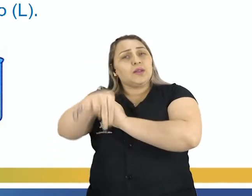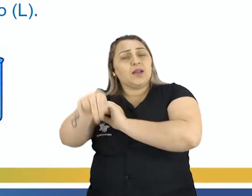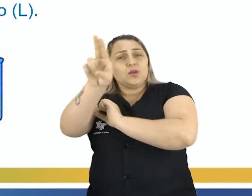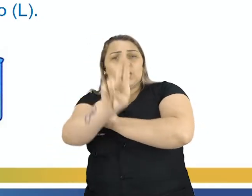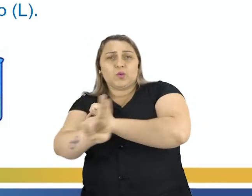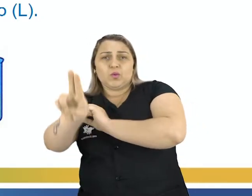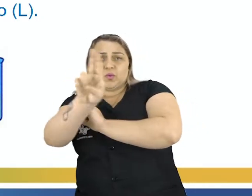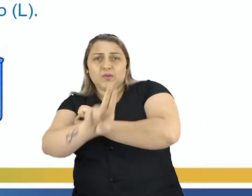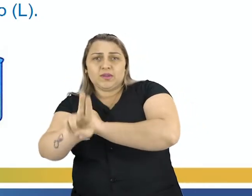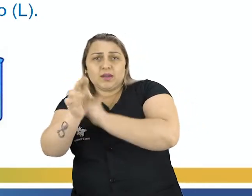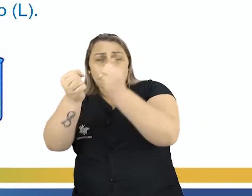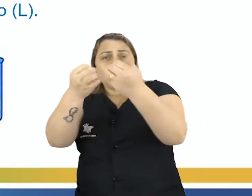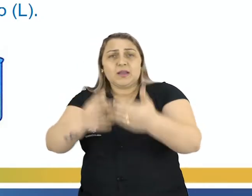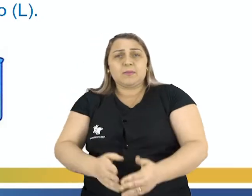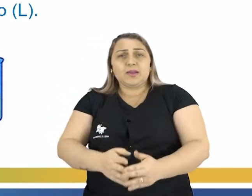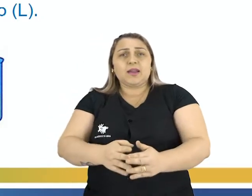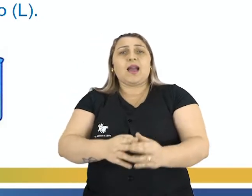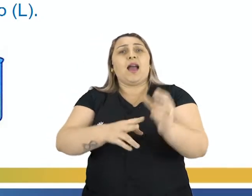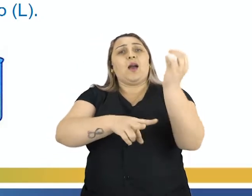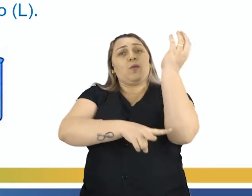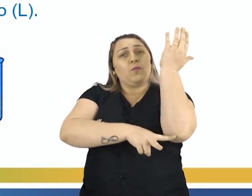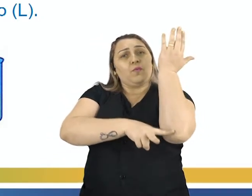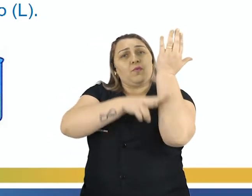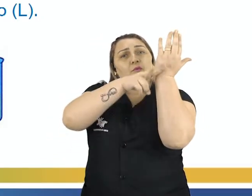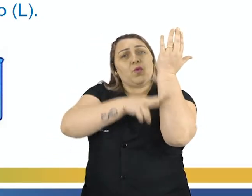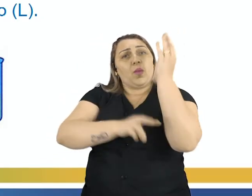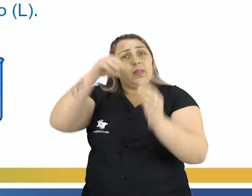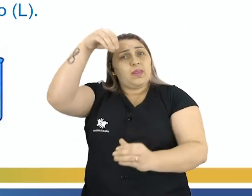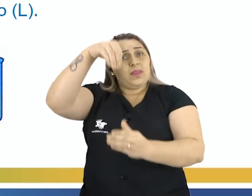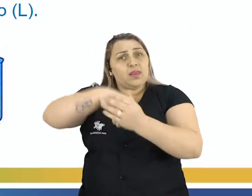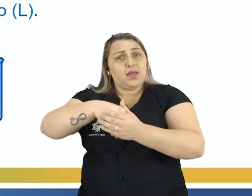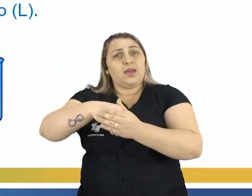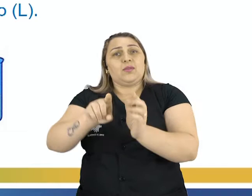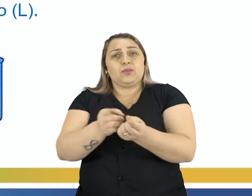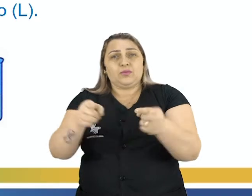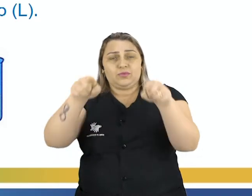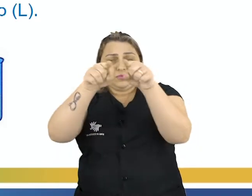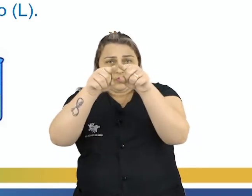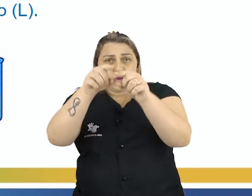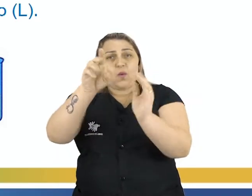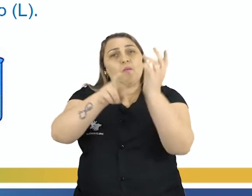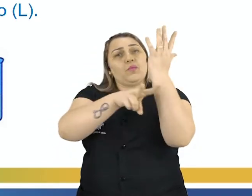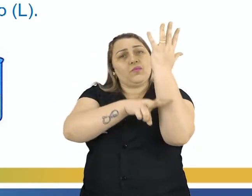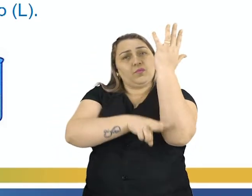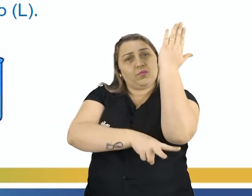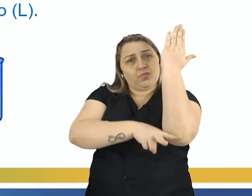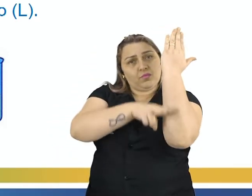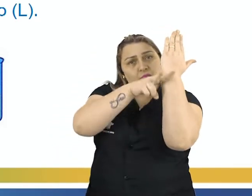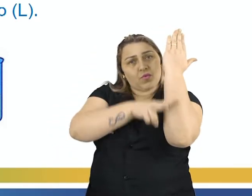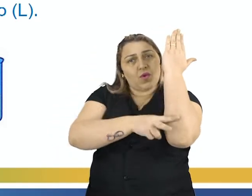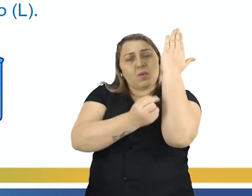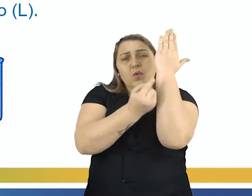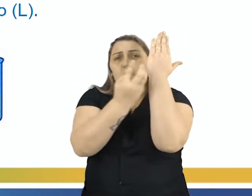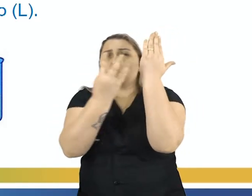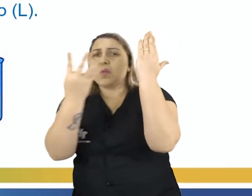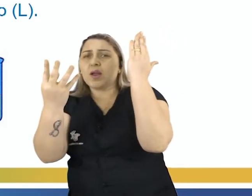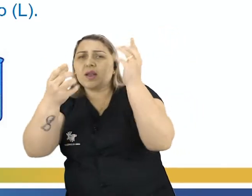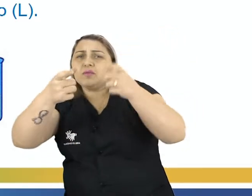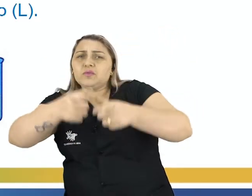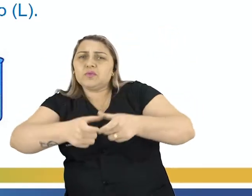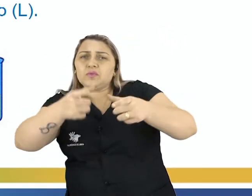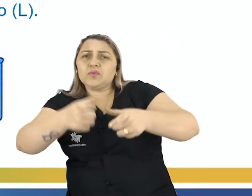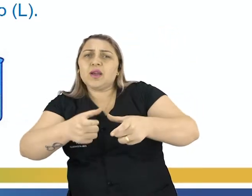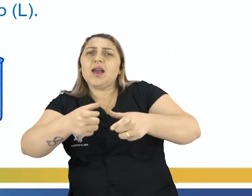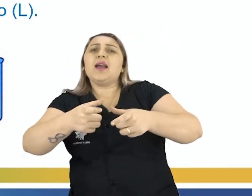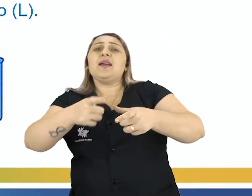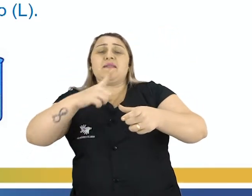para definir um volume no interior do recipiente. O volume é a quantidade de espaço que